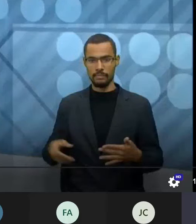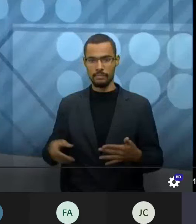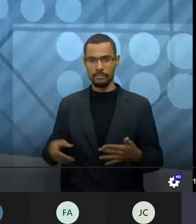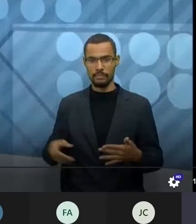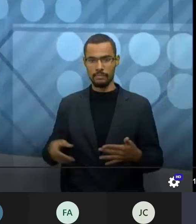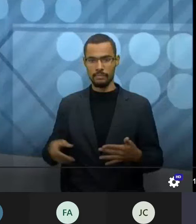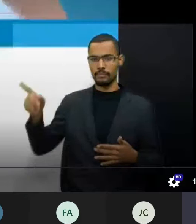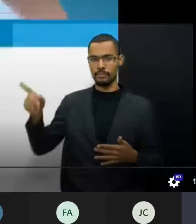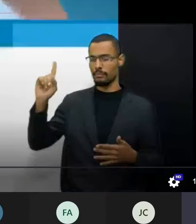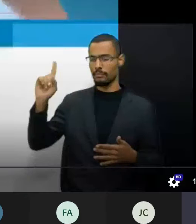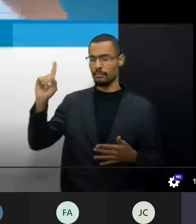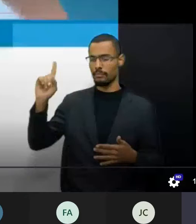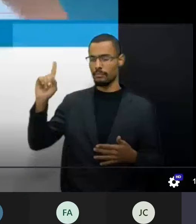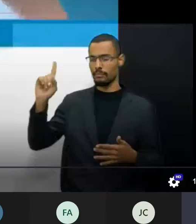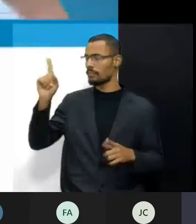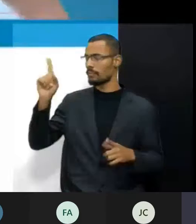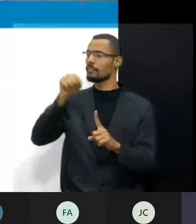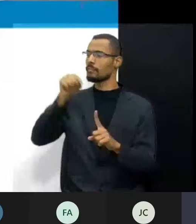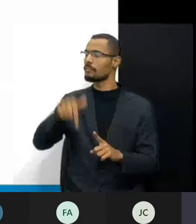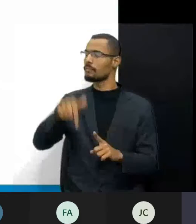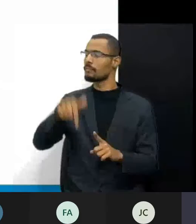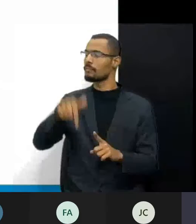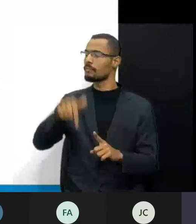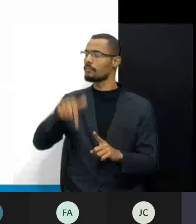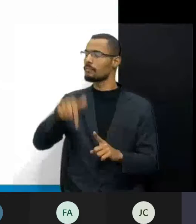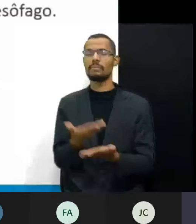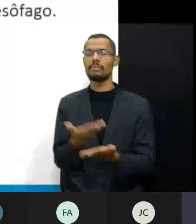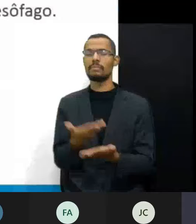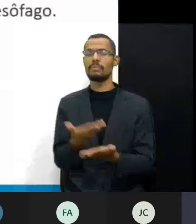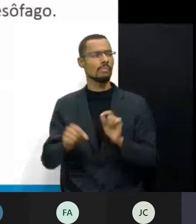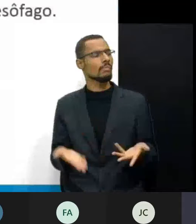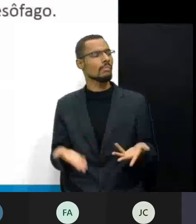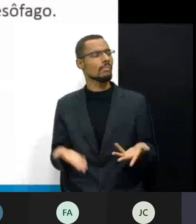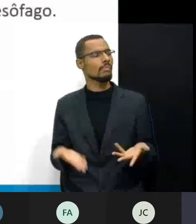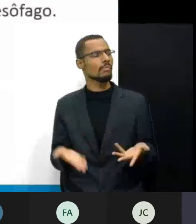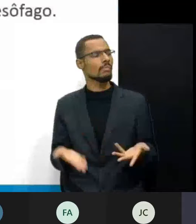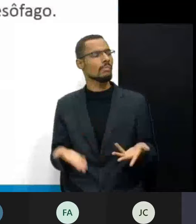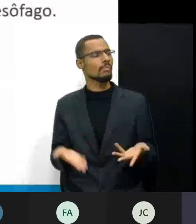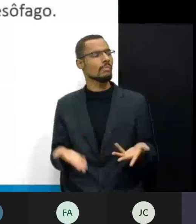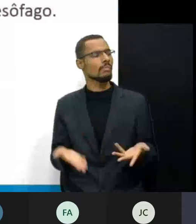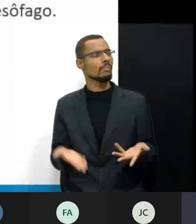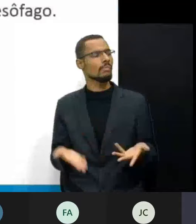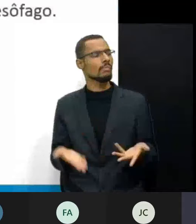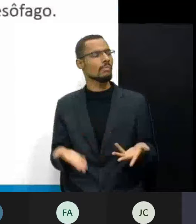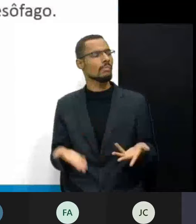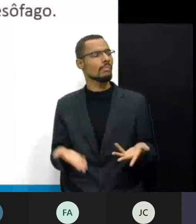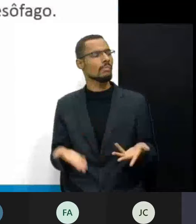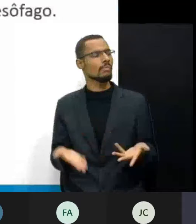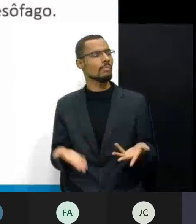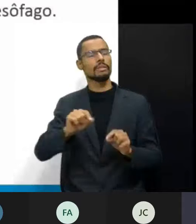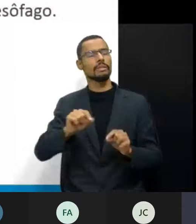Nossos objetivos. Então, hoje nós temos como objetivos reconhecer